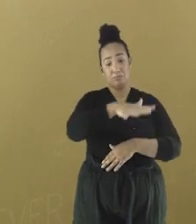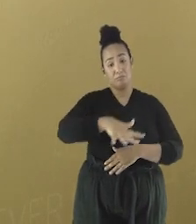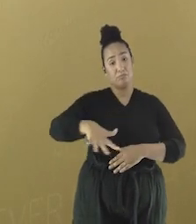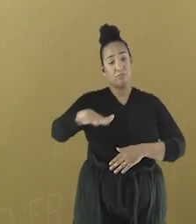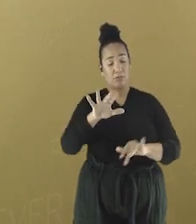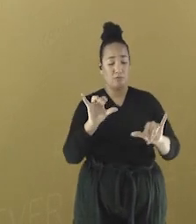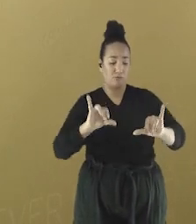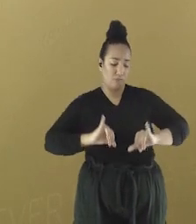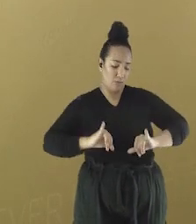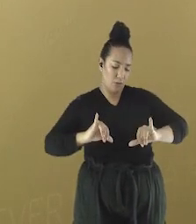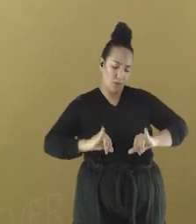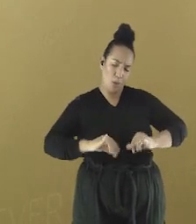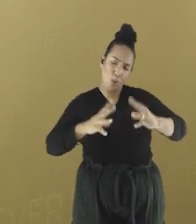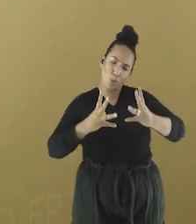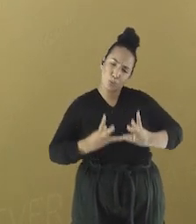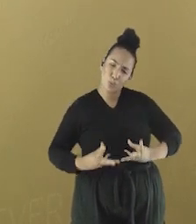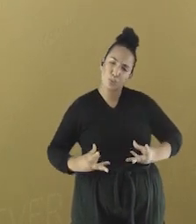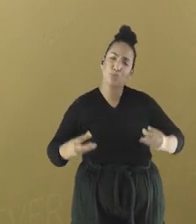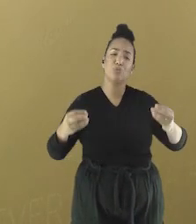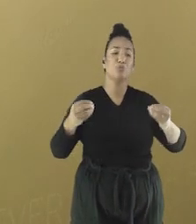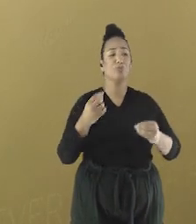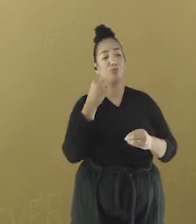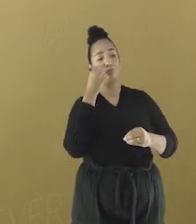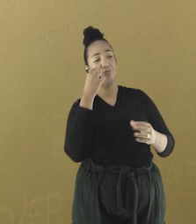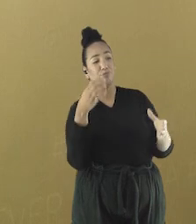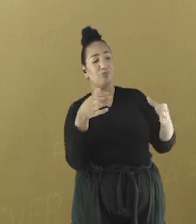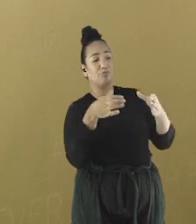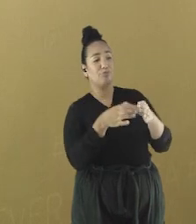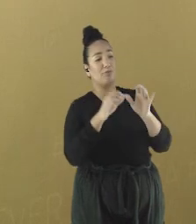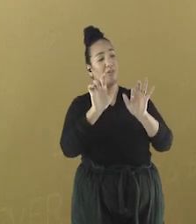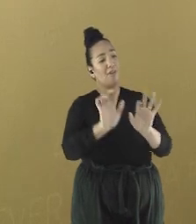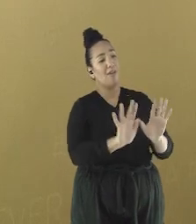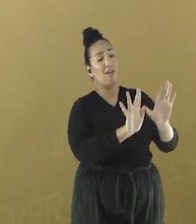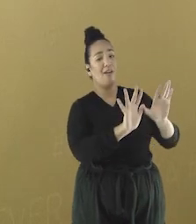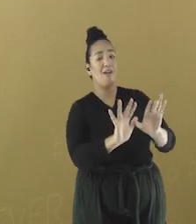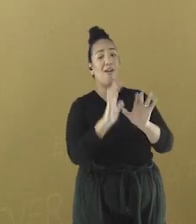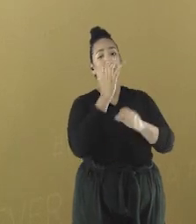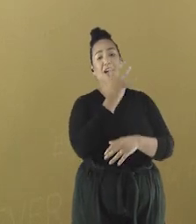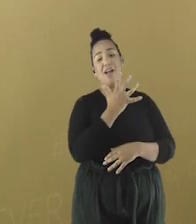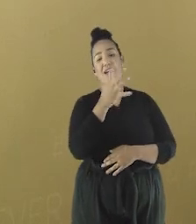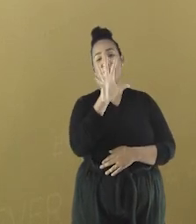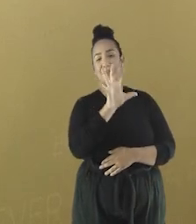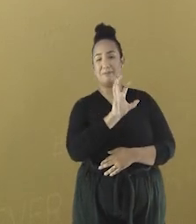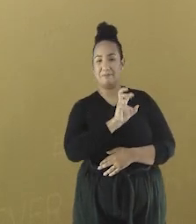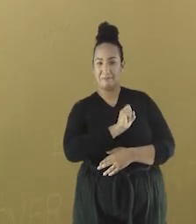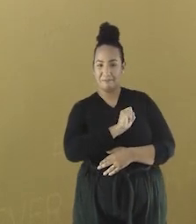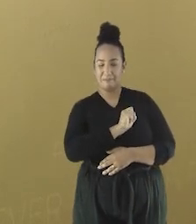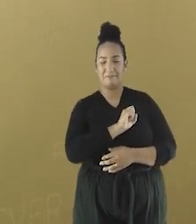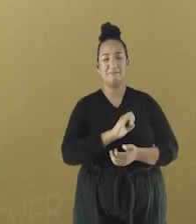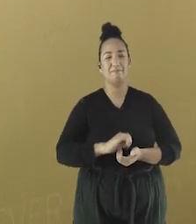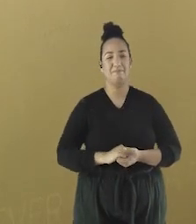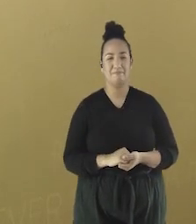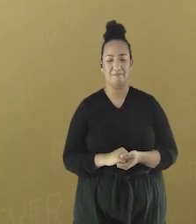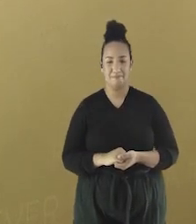gente sofrida despediu-se da dor pra ver a banda passar, cantando coisas de amor.